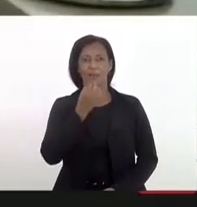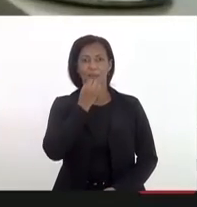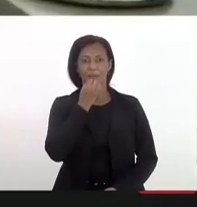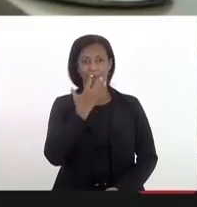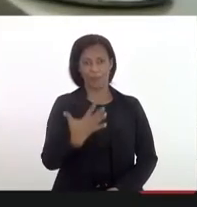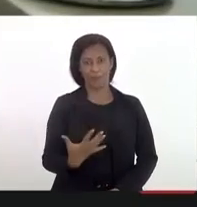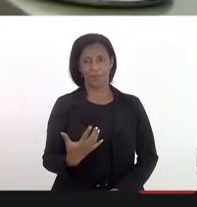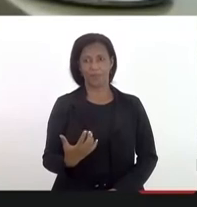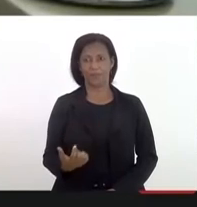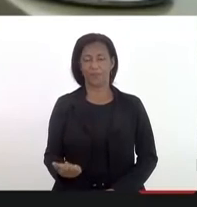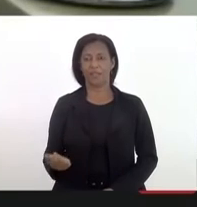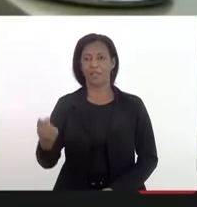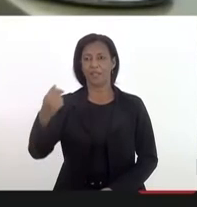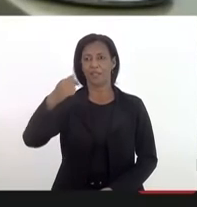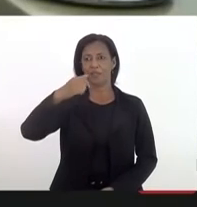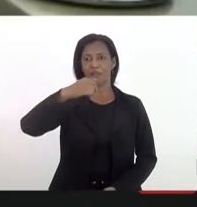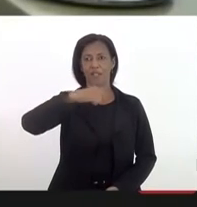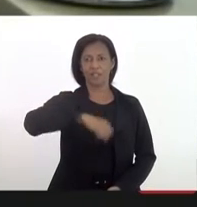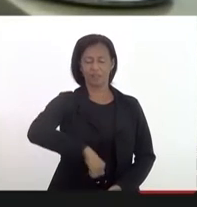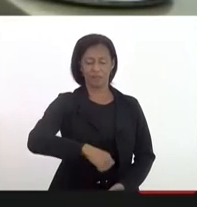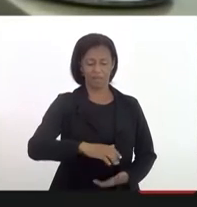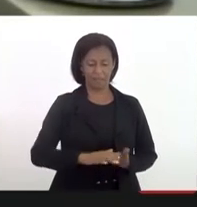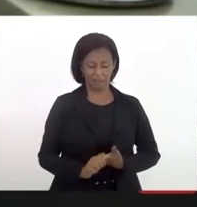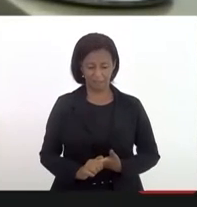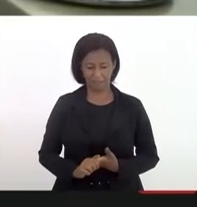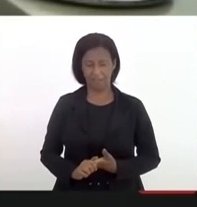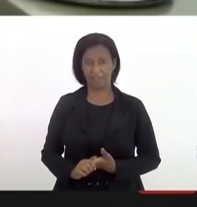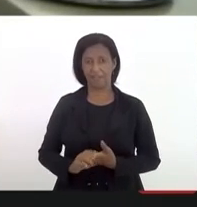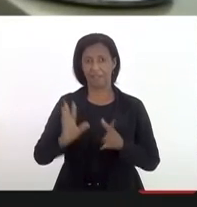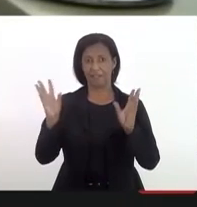participando do encerramento, só cabe